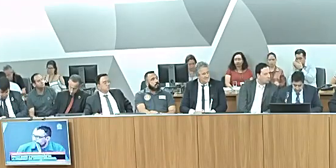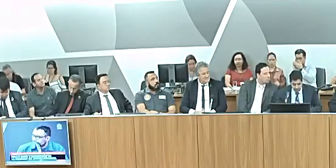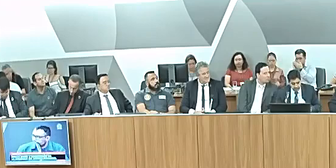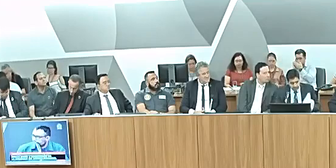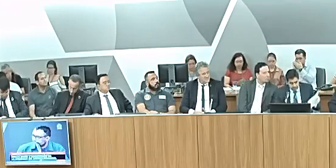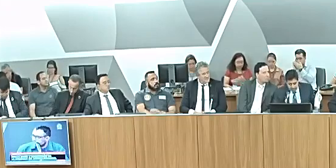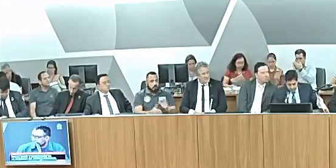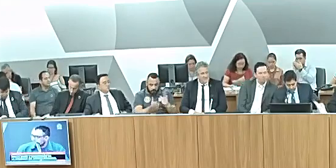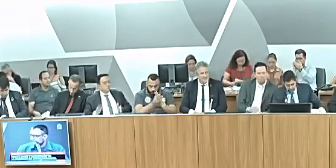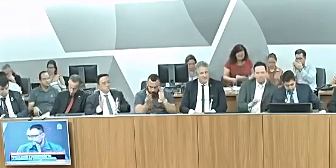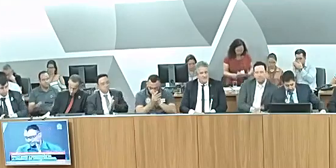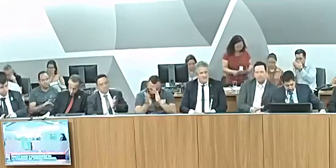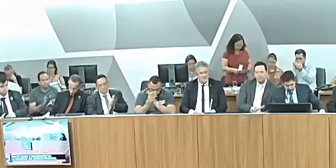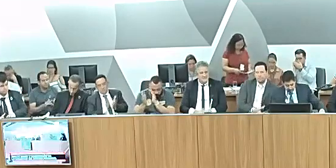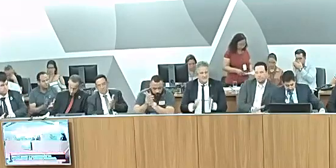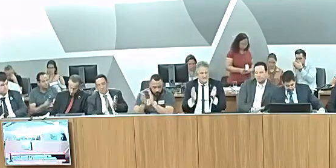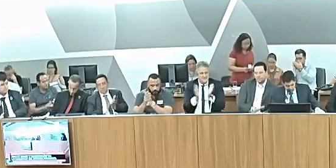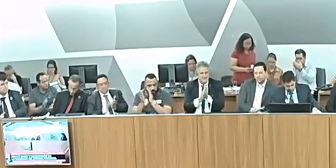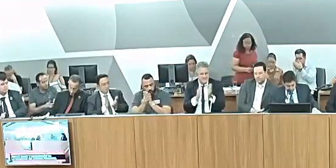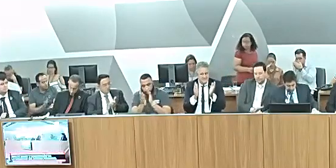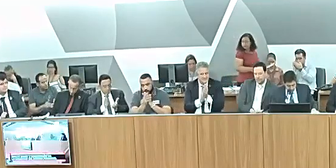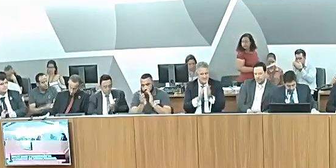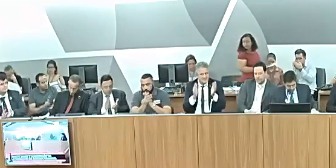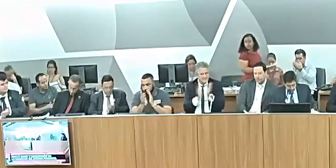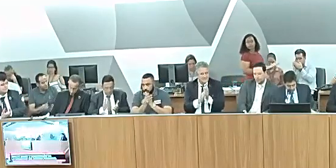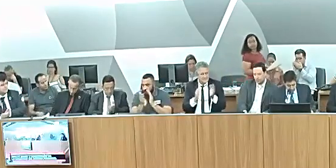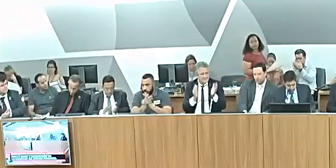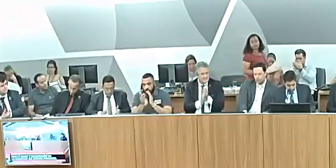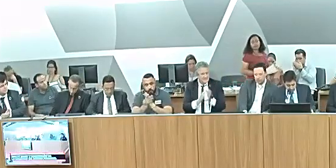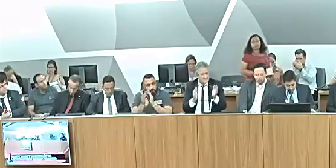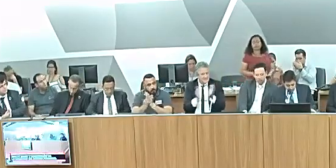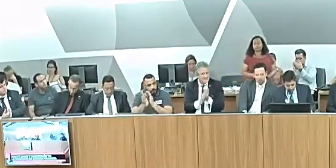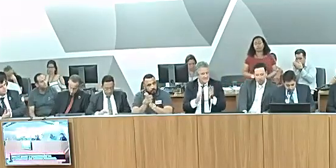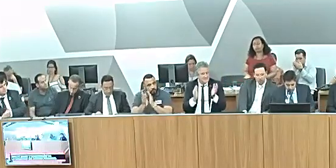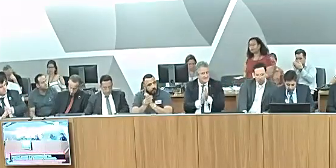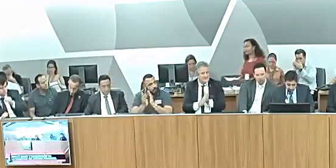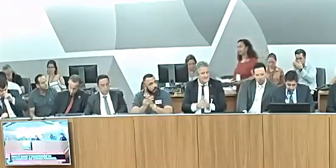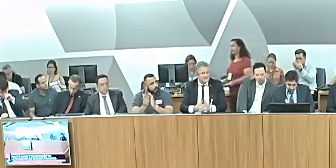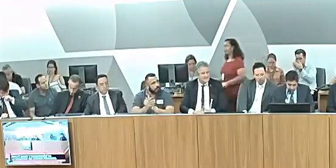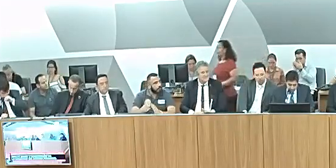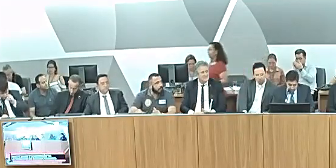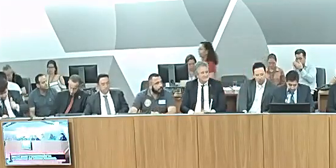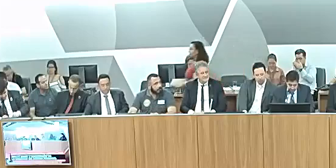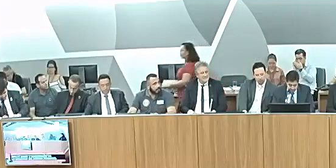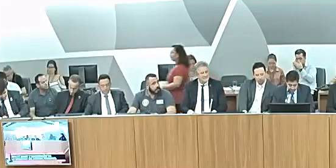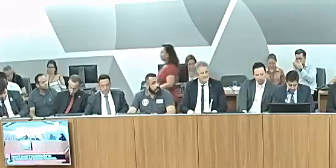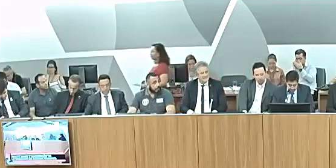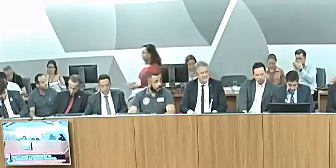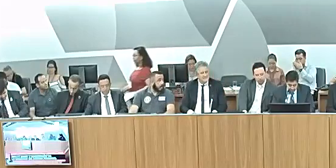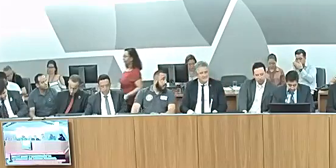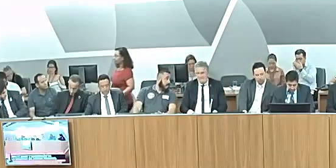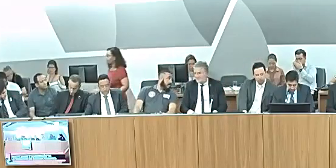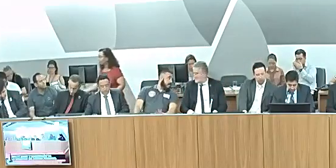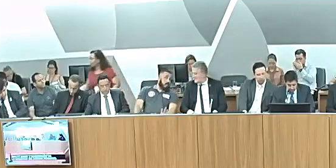obrigada pela oportunidade agradecemos ao senhor josé lino